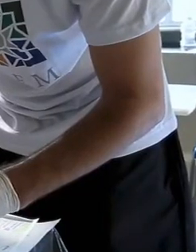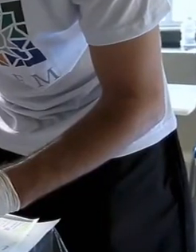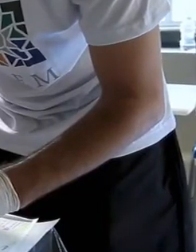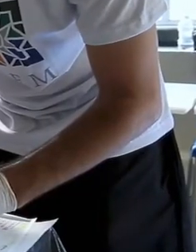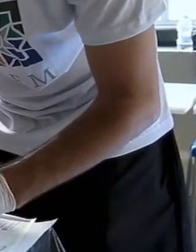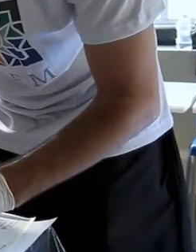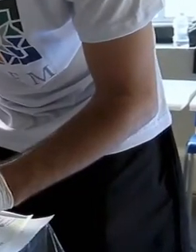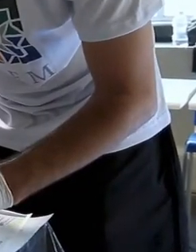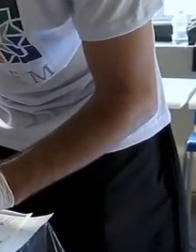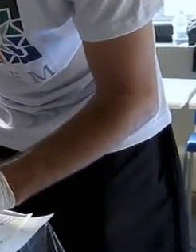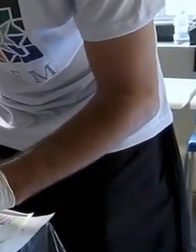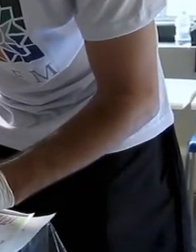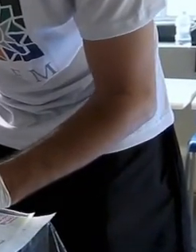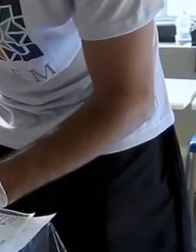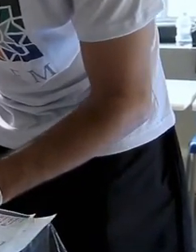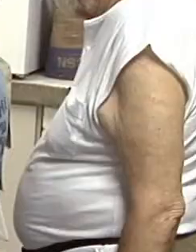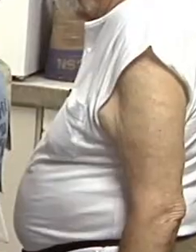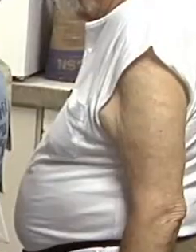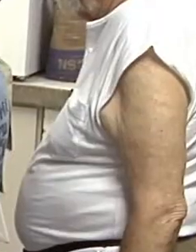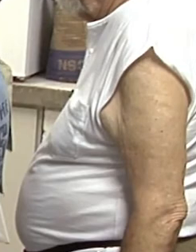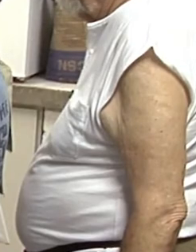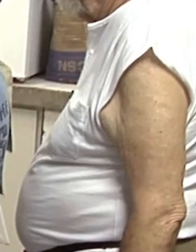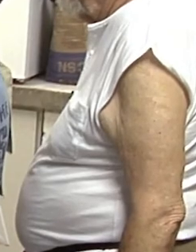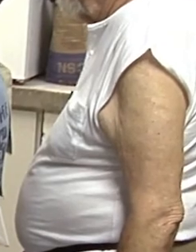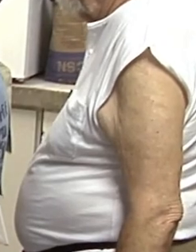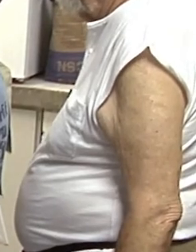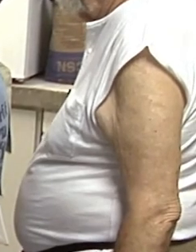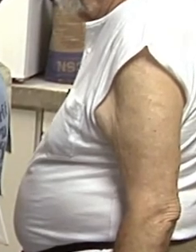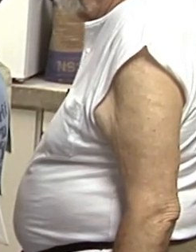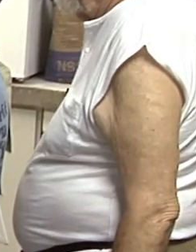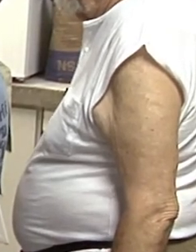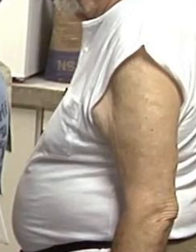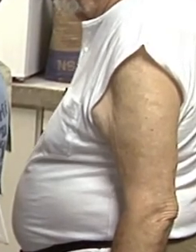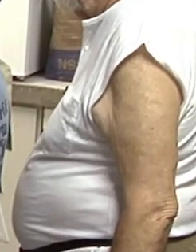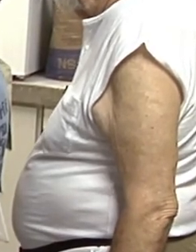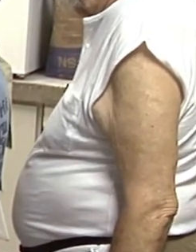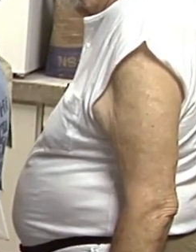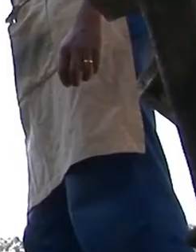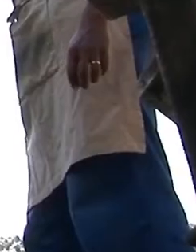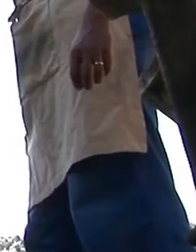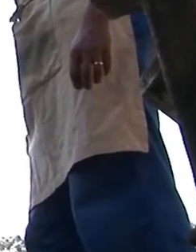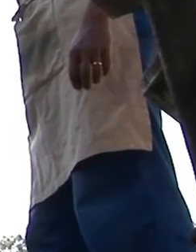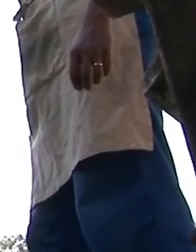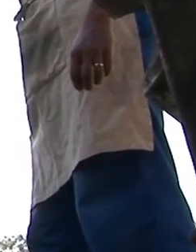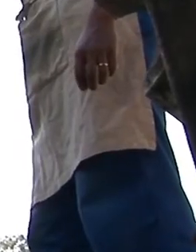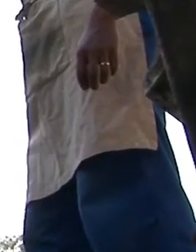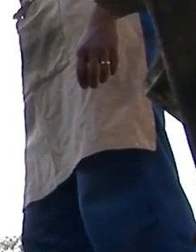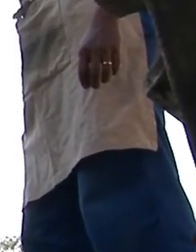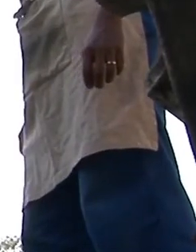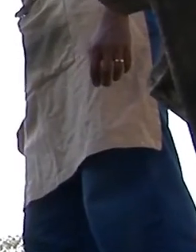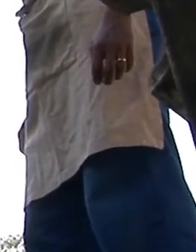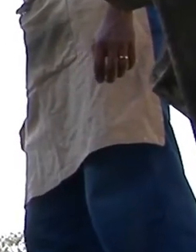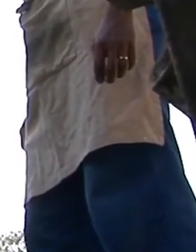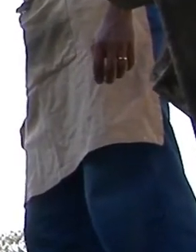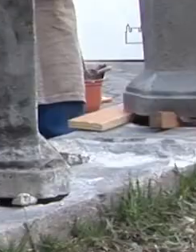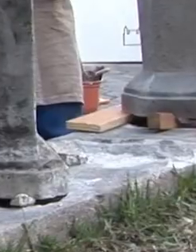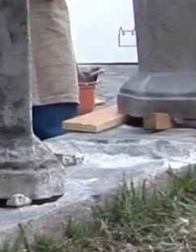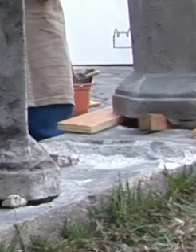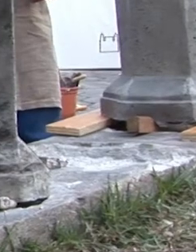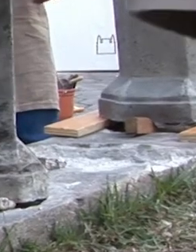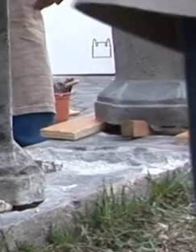da construção e das artes integradas, e no campo da conservação e da restauração do patrimônio cultural